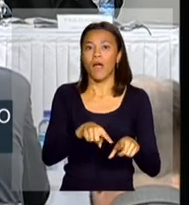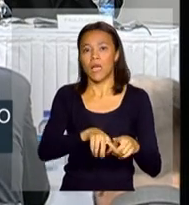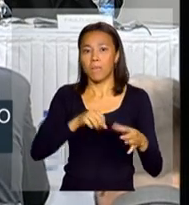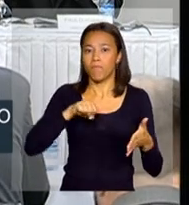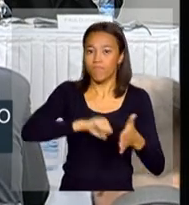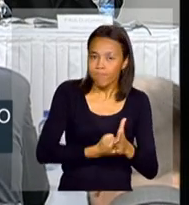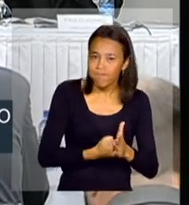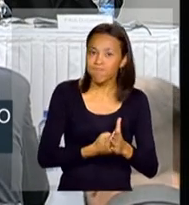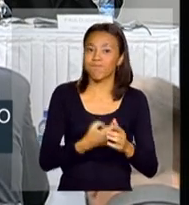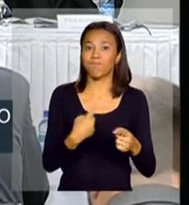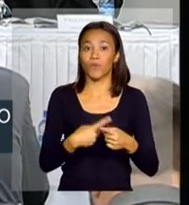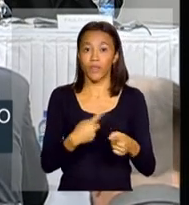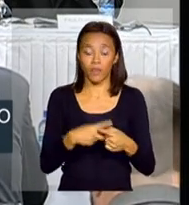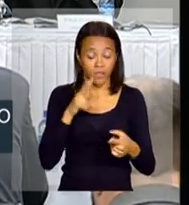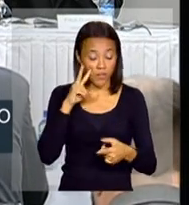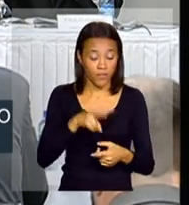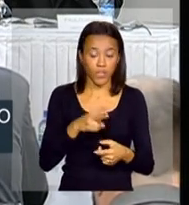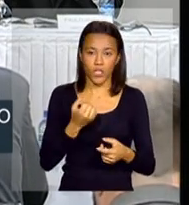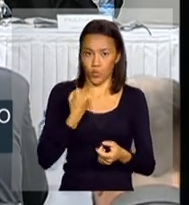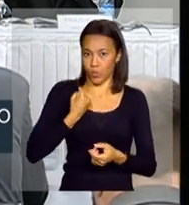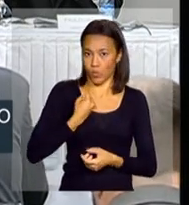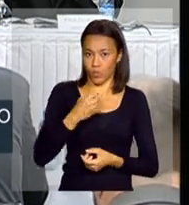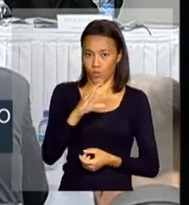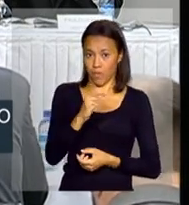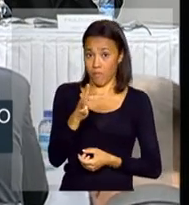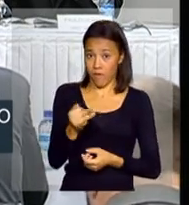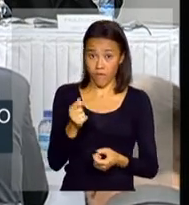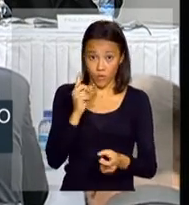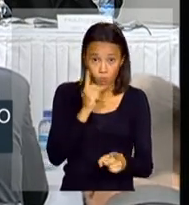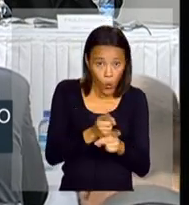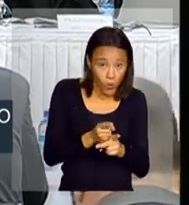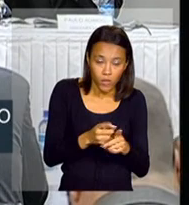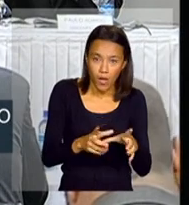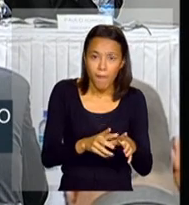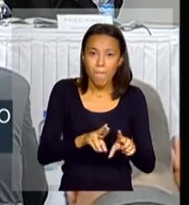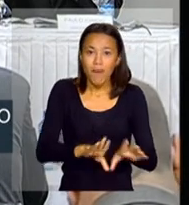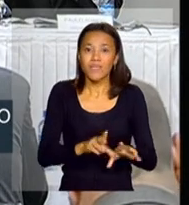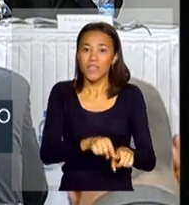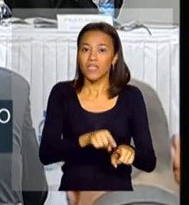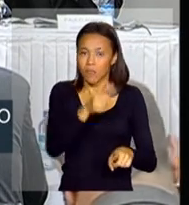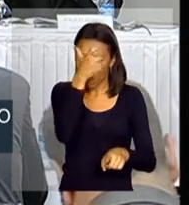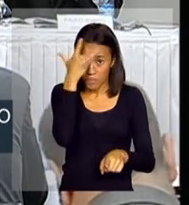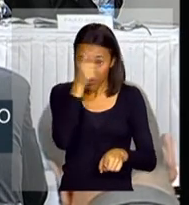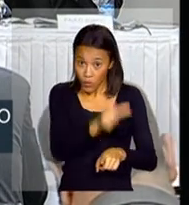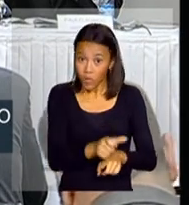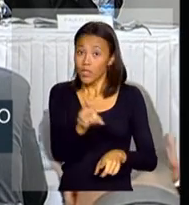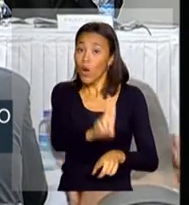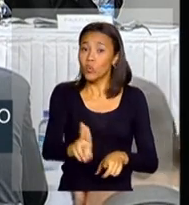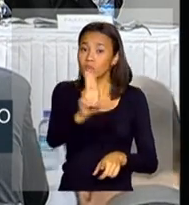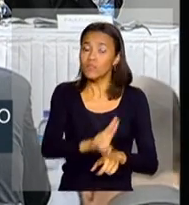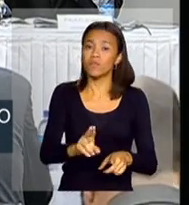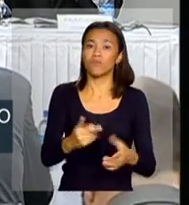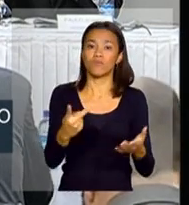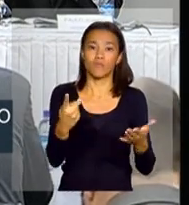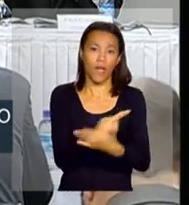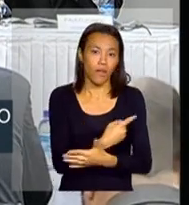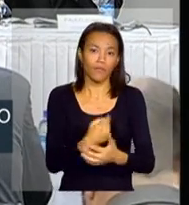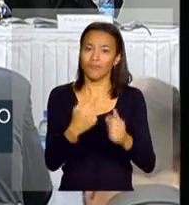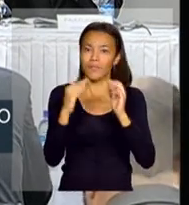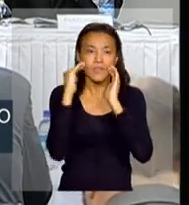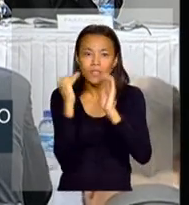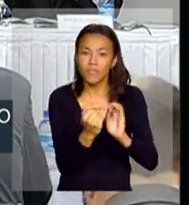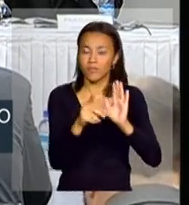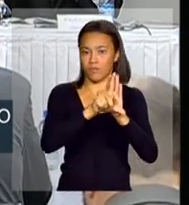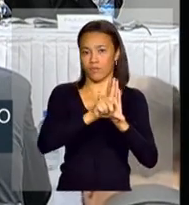porque o CPF não aparece, o produtor, e ele, na realidade, está fazendo uso de um mecanismo ilegal, porque o embargado fez